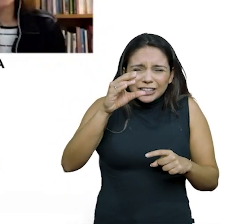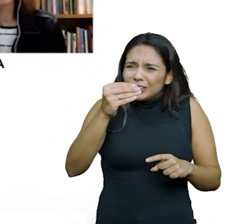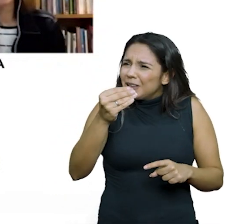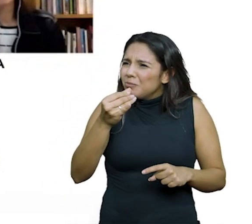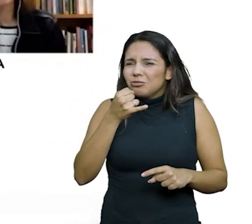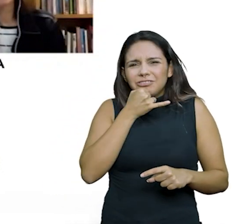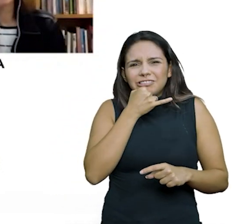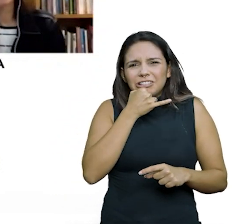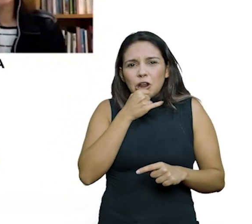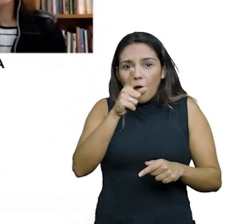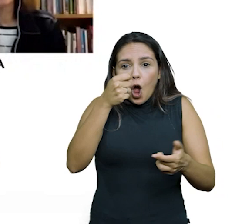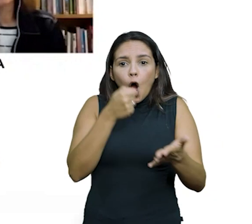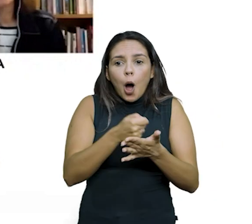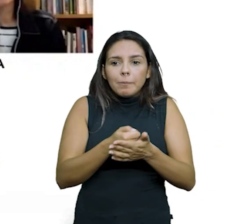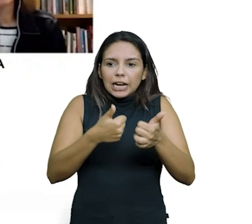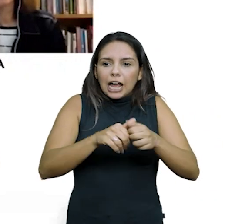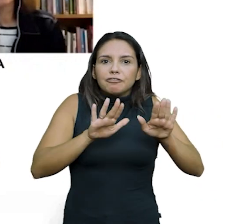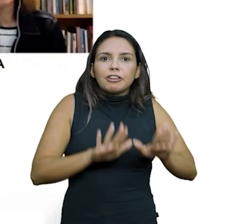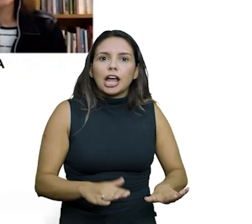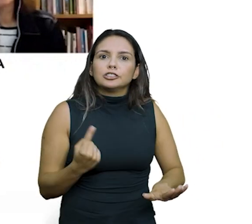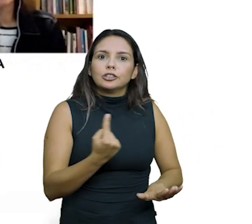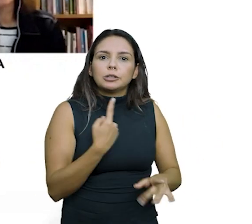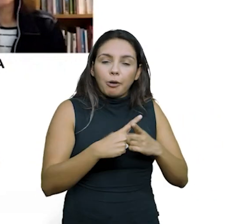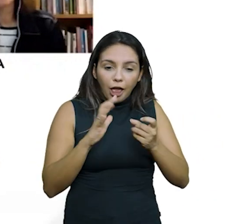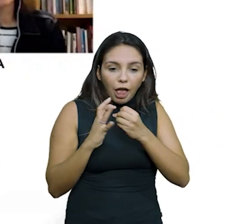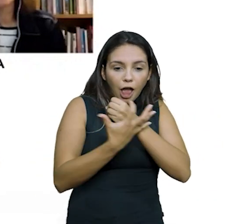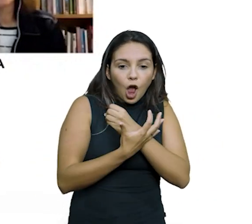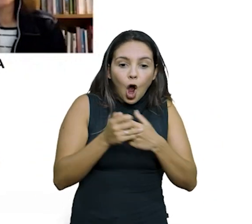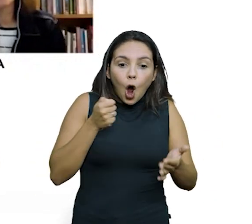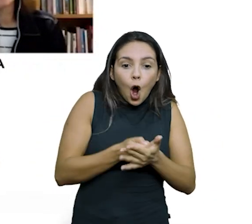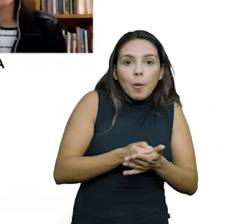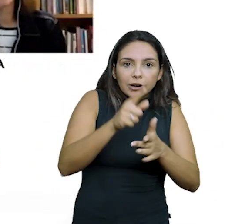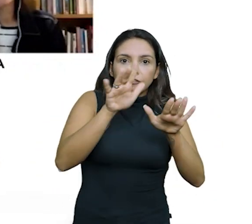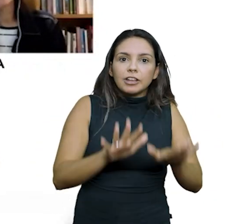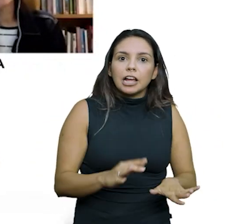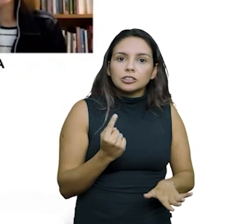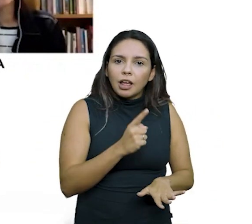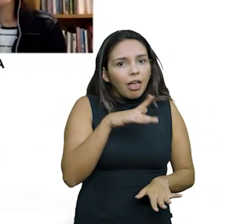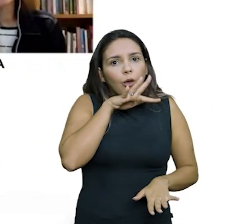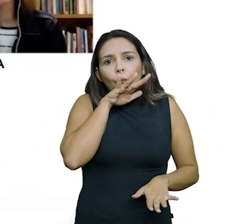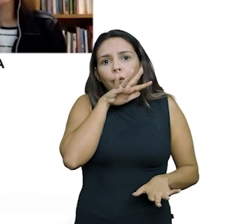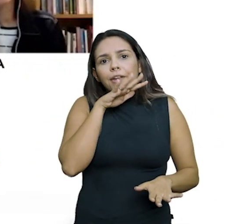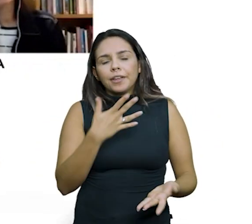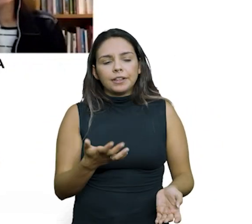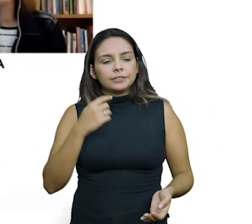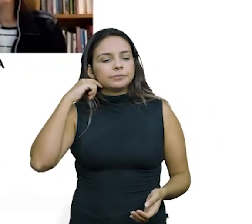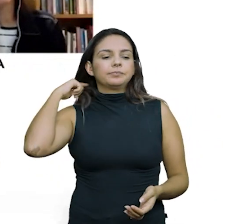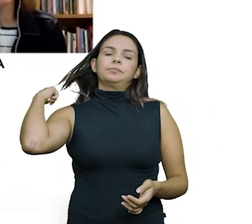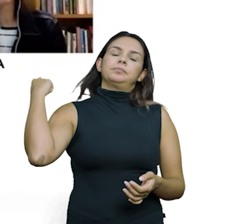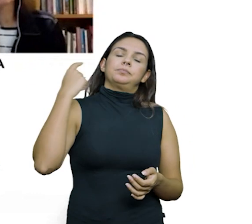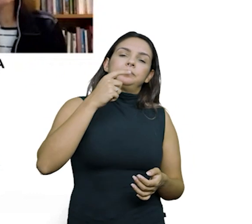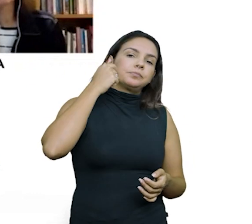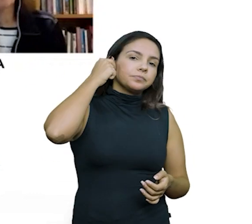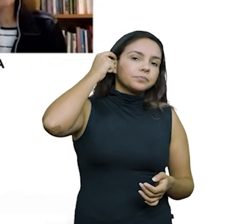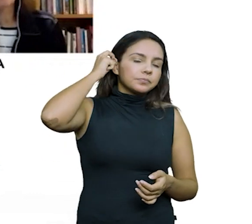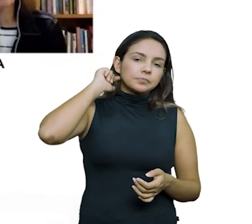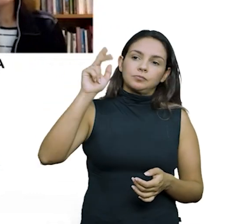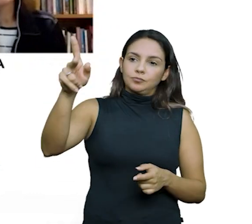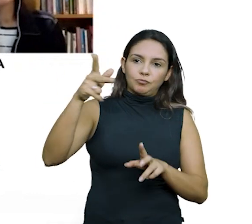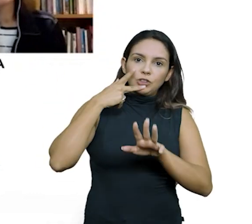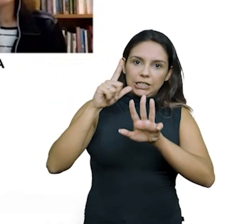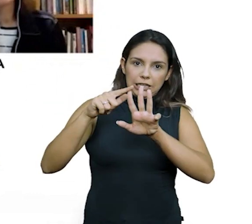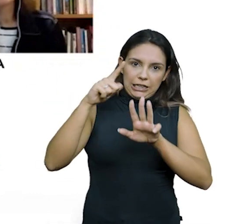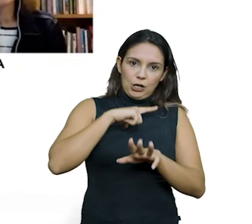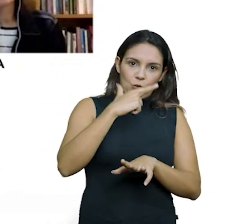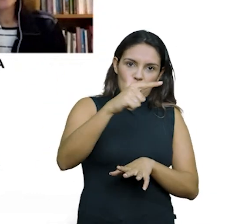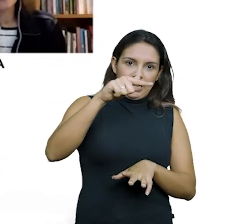Você está obrigado a ficar sozinho. A pandemia te obriga a ficar sozinho. Aí é ruim. É isso mesmo. Não é? Tem outro do Quintana, que encaixa